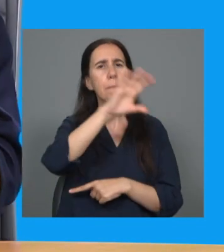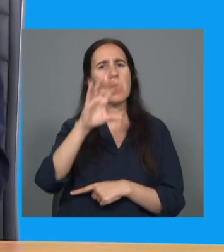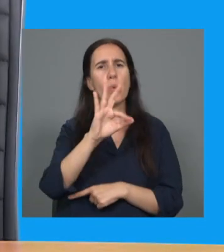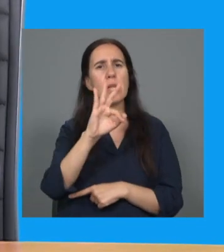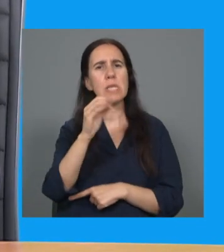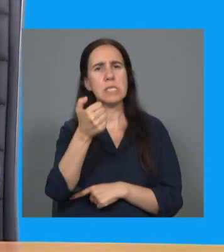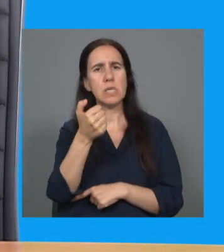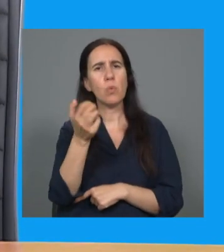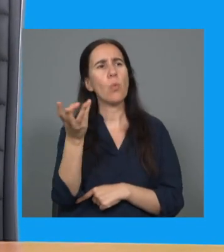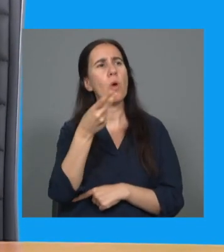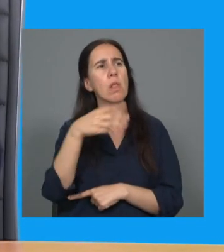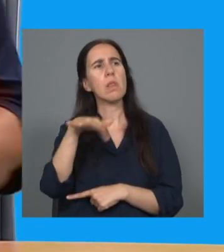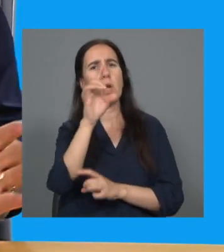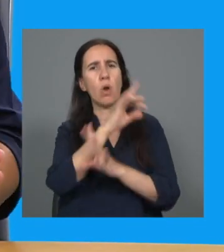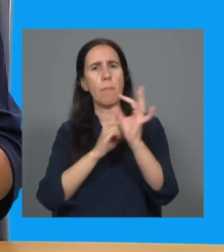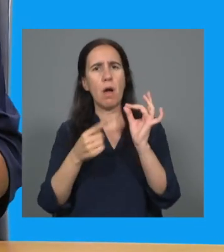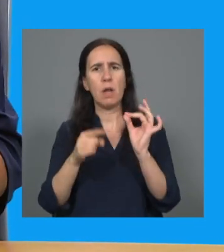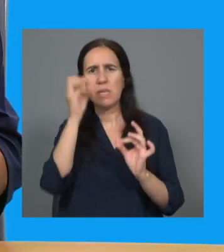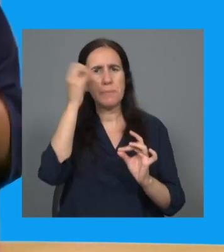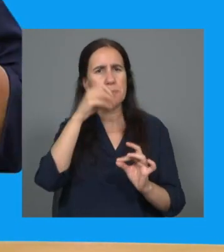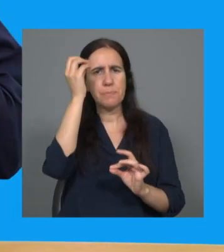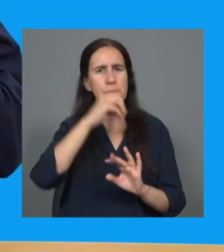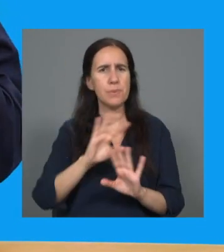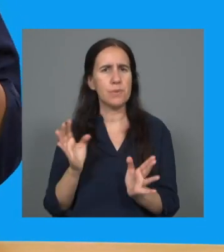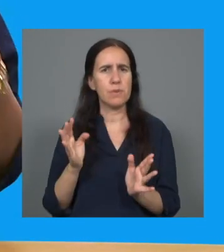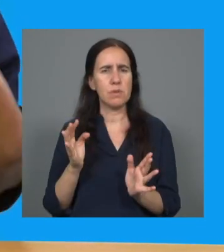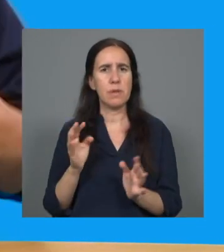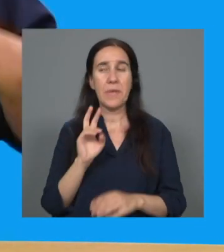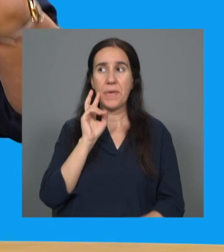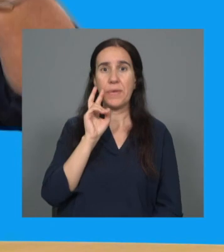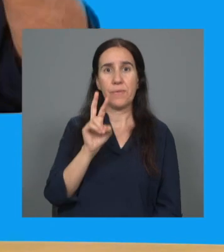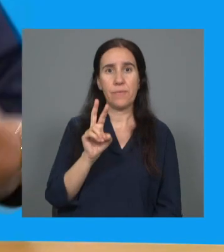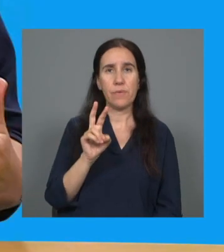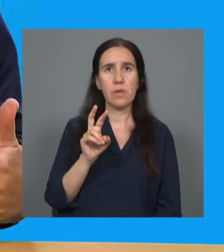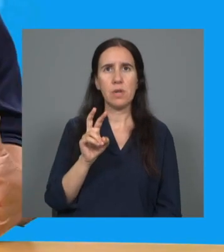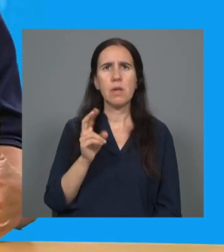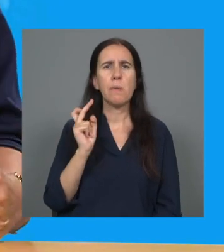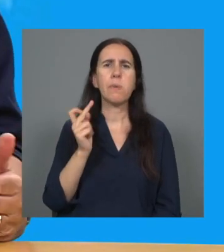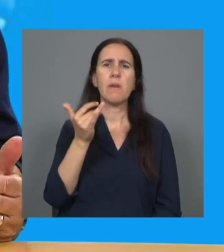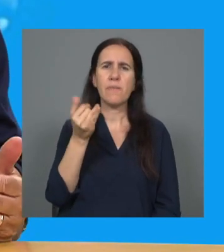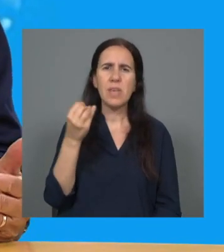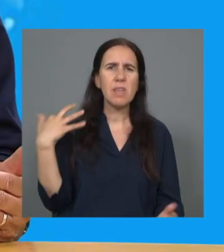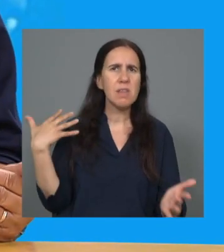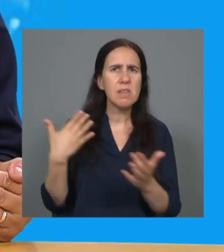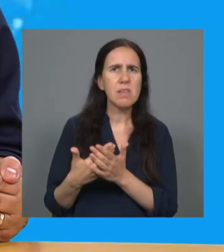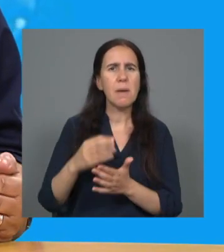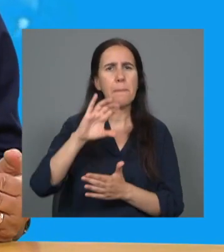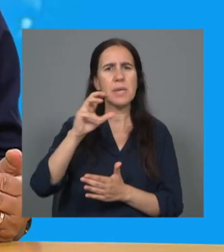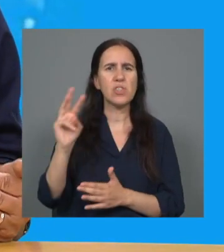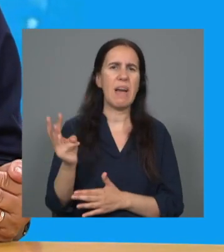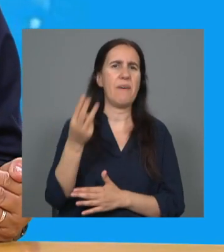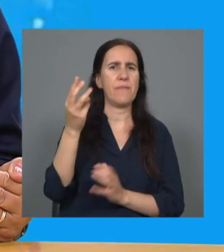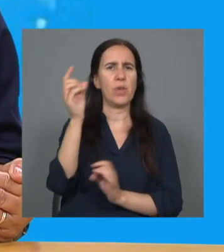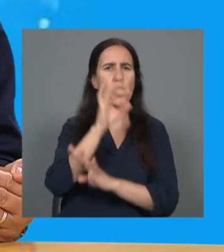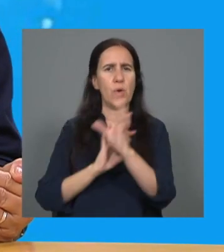que isso seguiram? Nenhum. Quer dizer, aquilo que nós vemos é que durante 20 anos há 3 países na Europa que